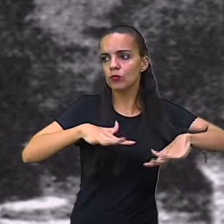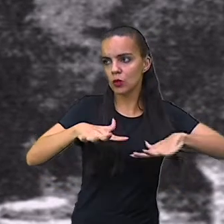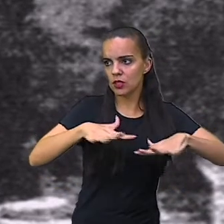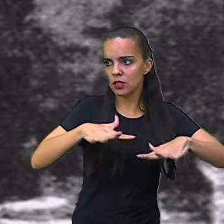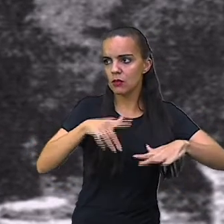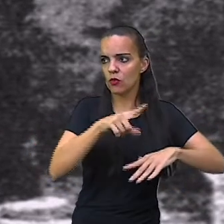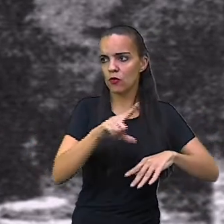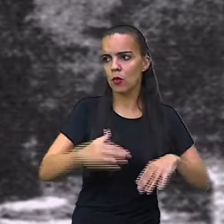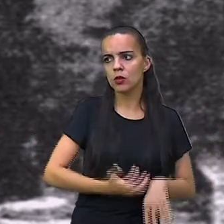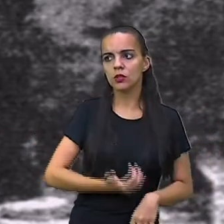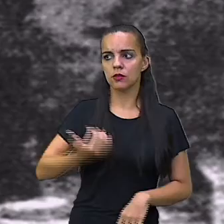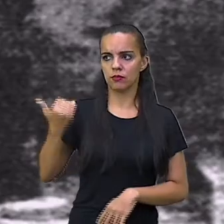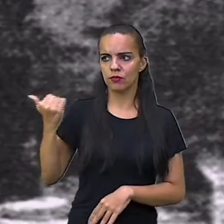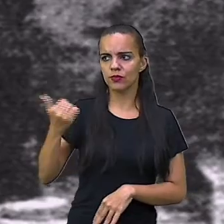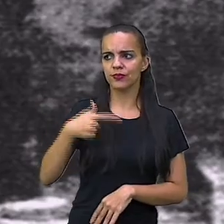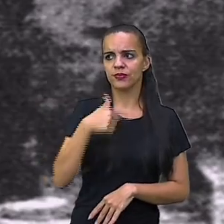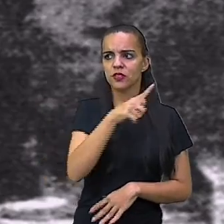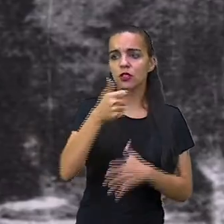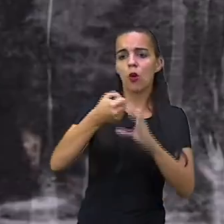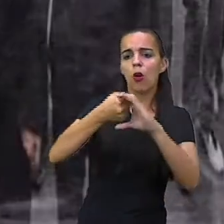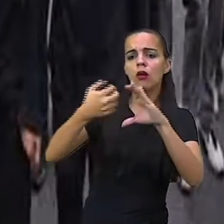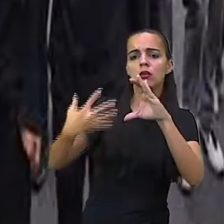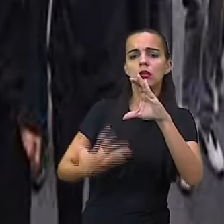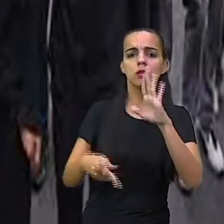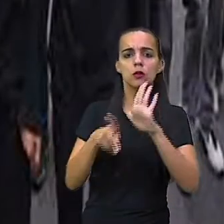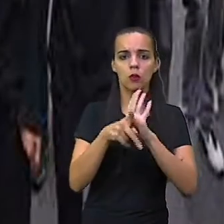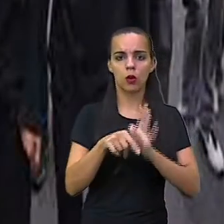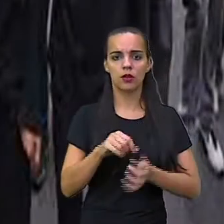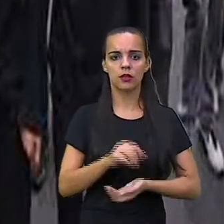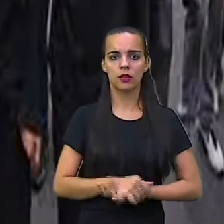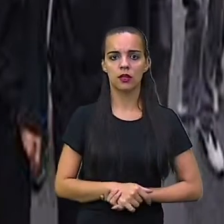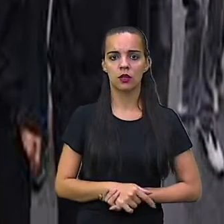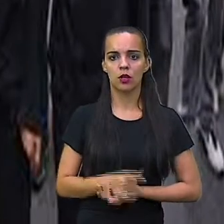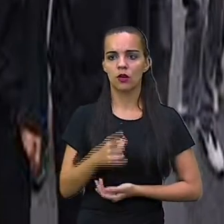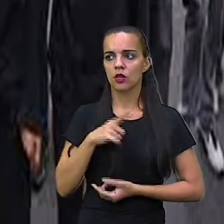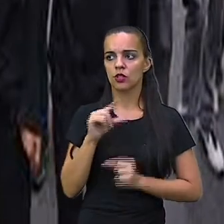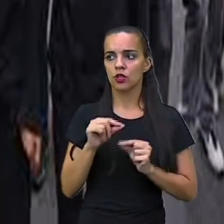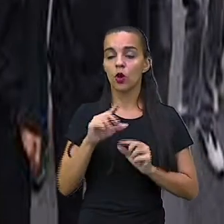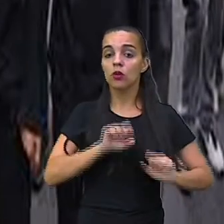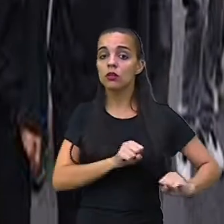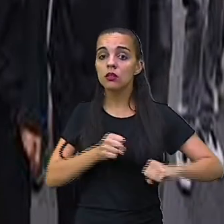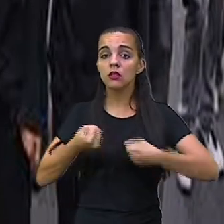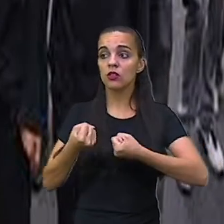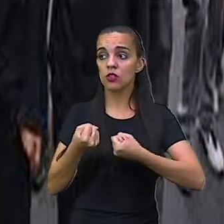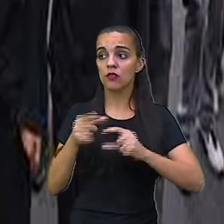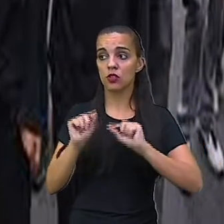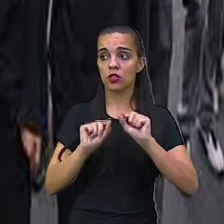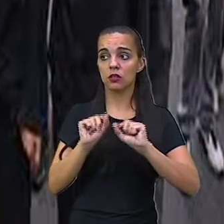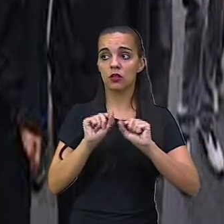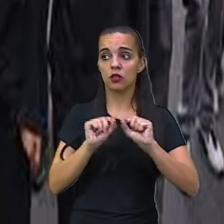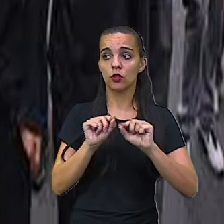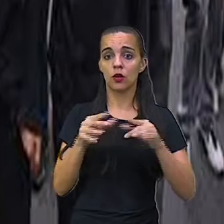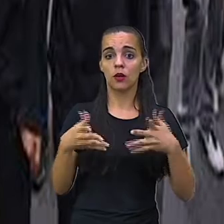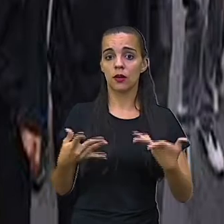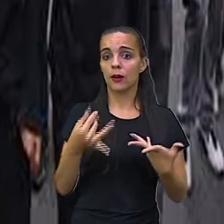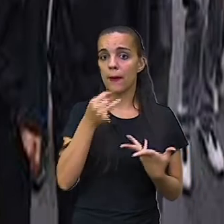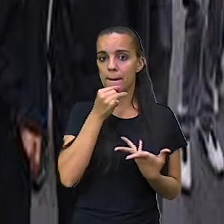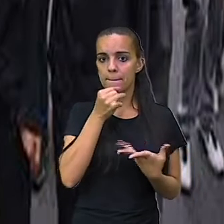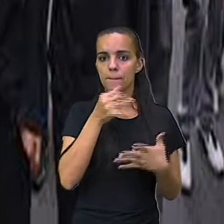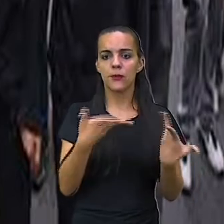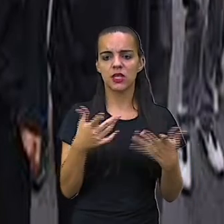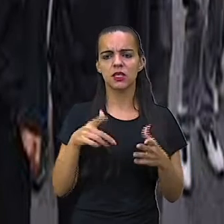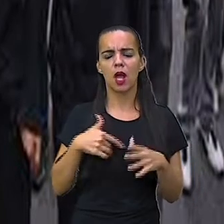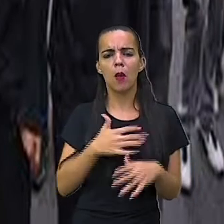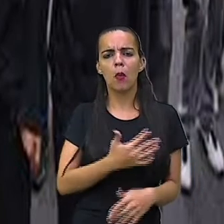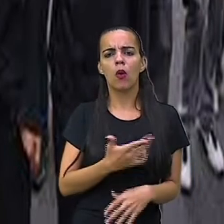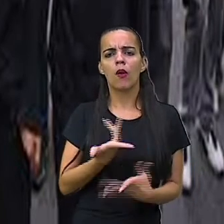as características do anarquismo. Eles defendem, de um modo geral,